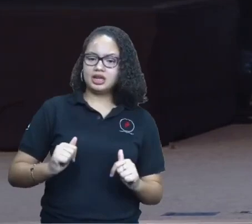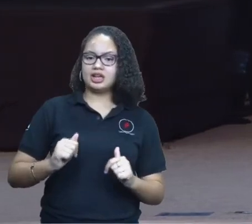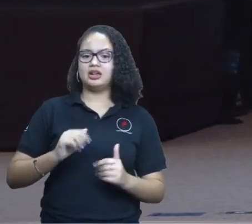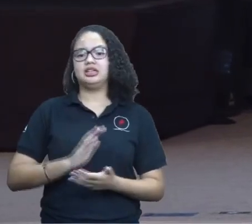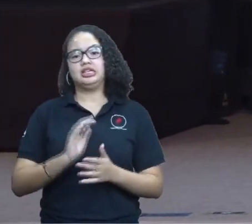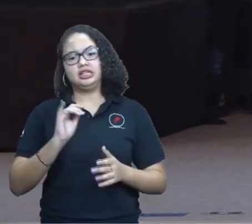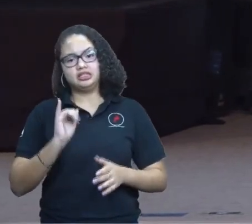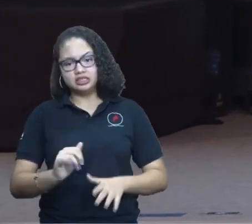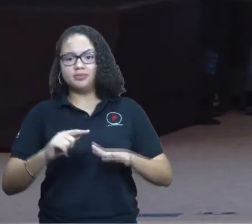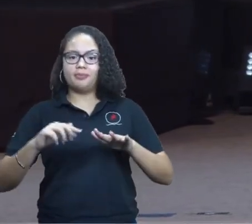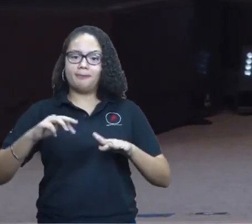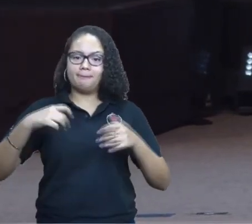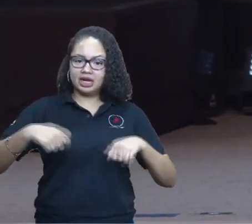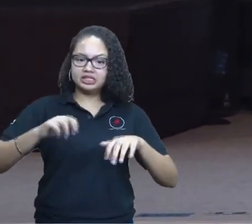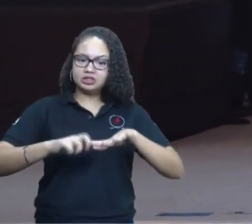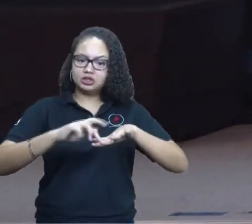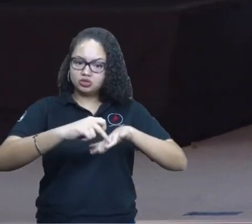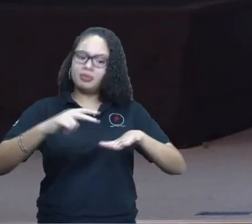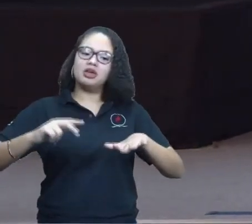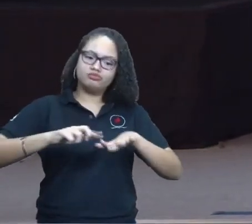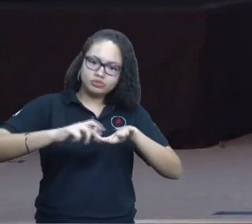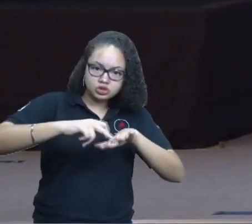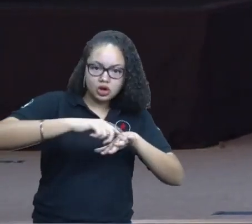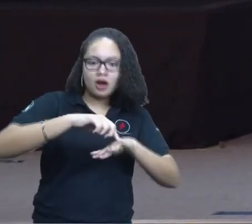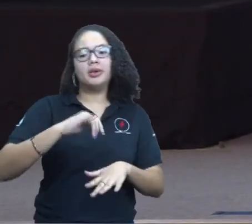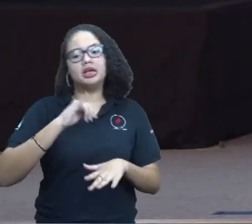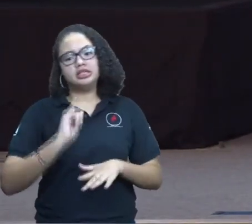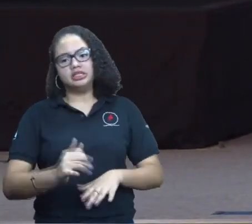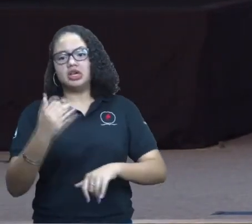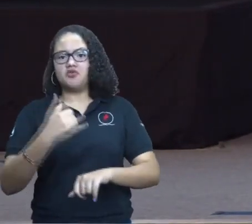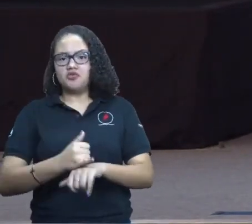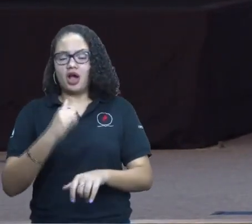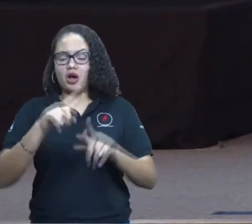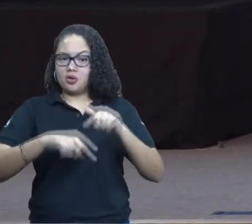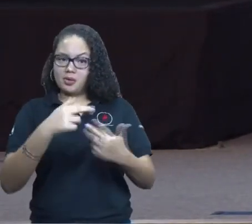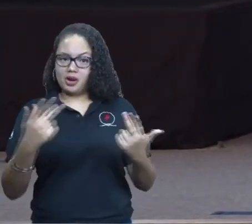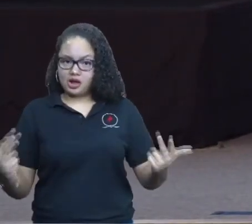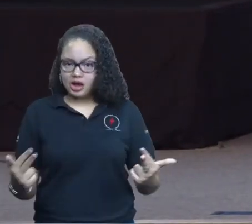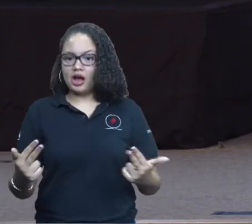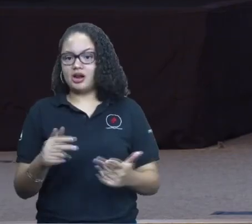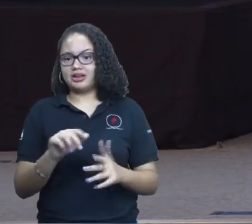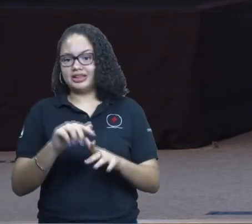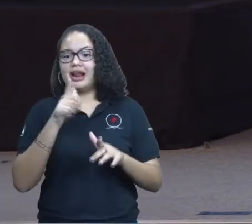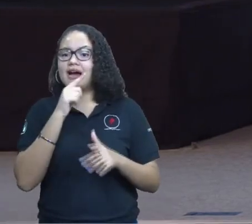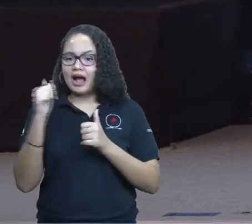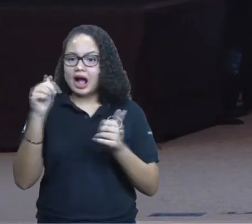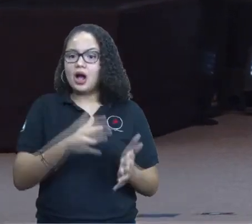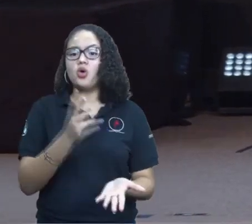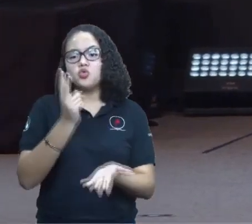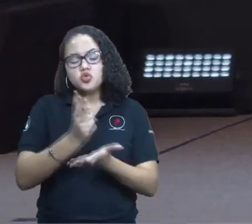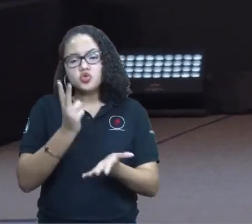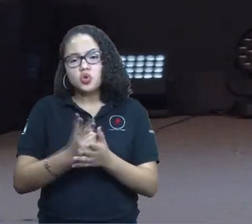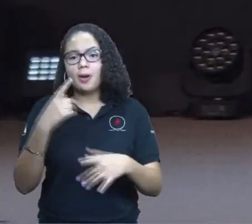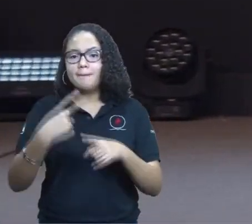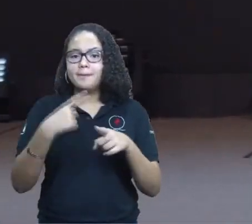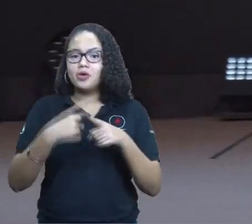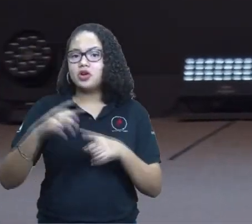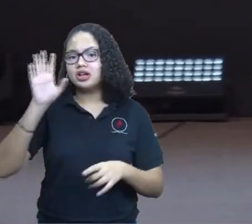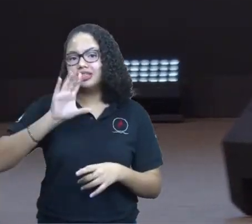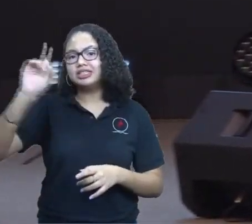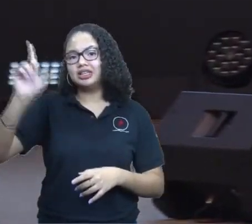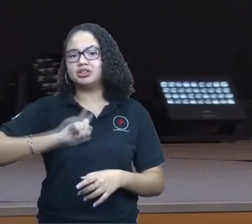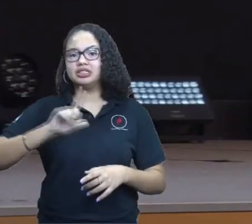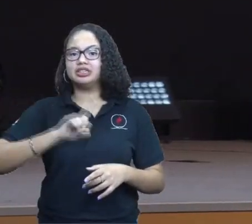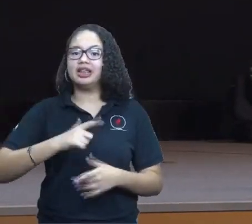superior sobe Se o ferro caiu dentro da água continua a obra na beira do rio porque Deus ainda tem